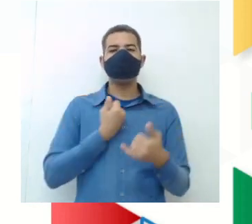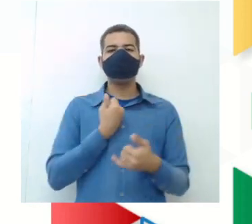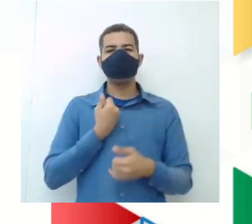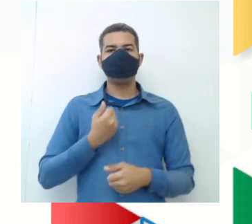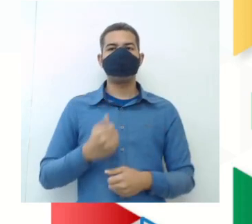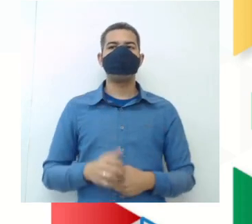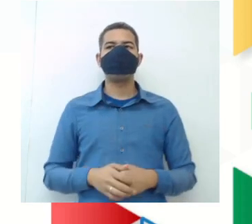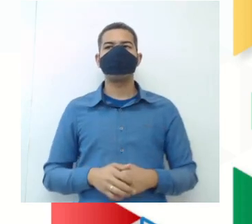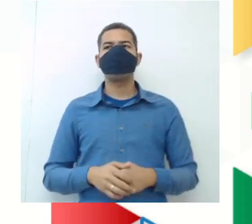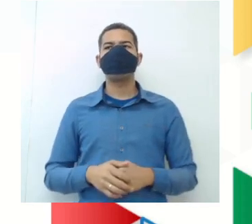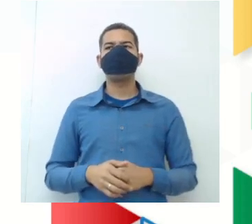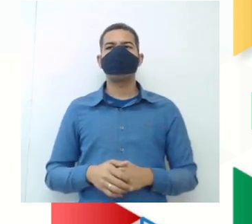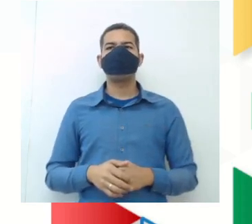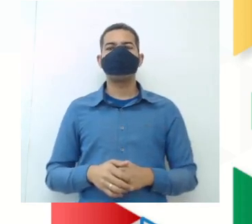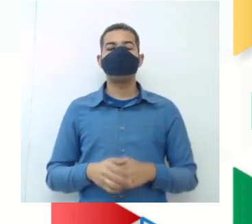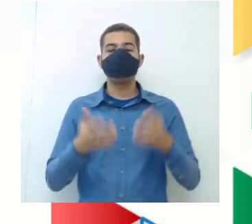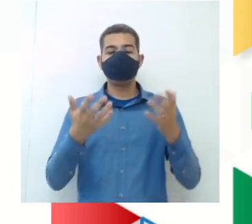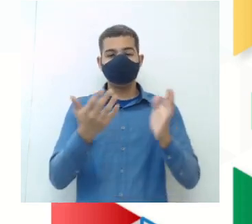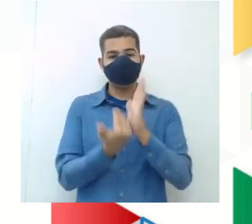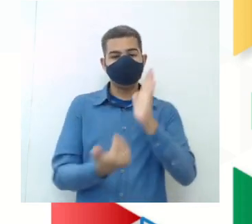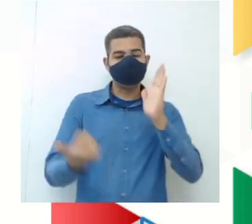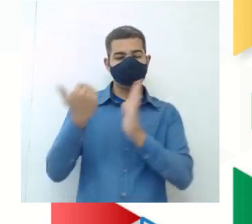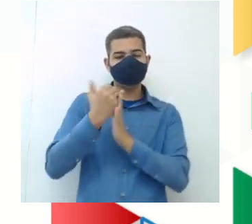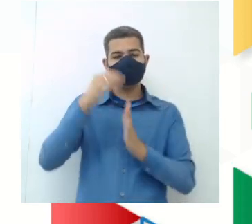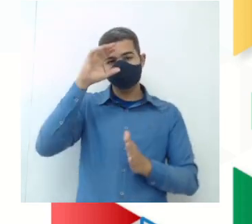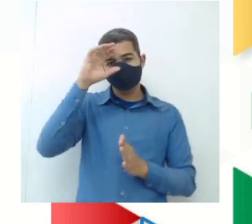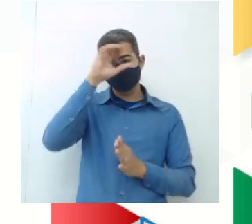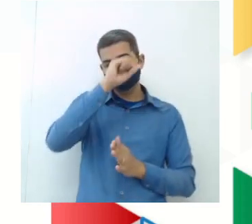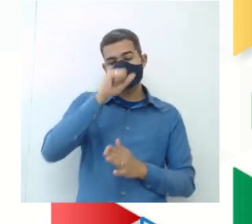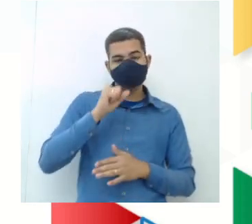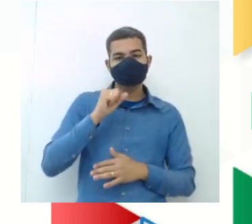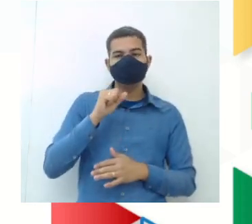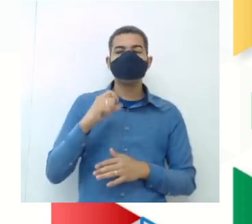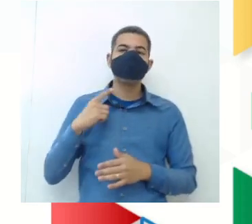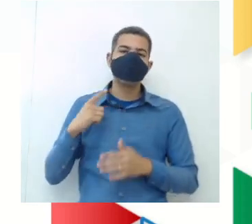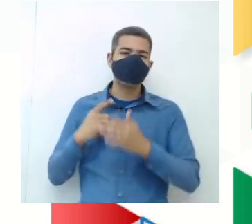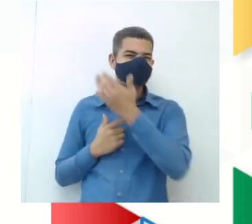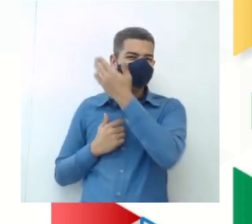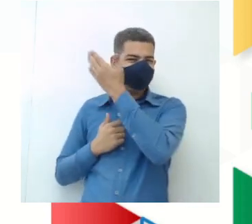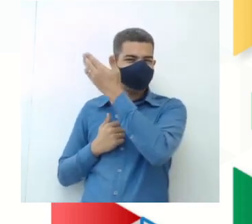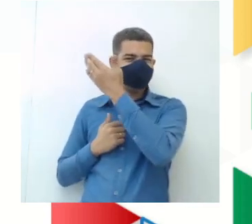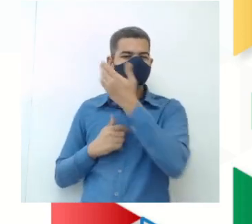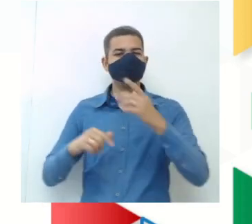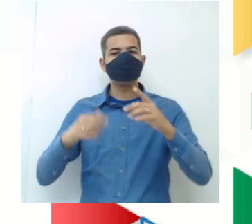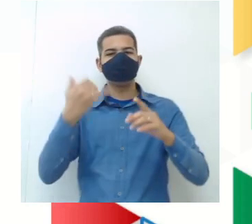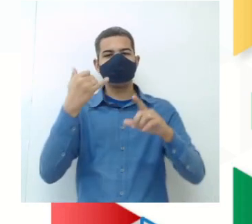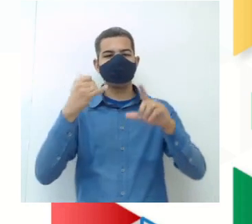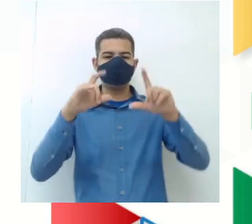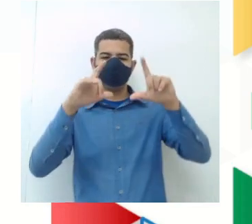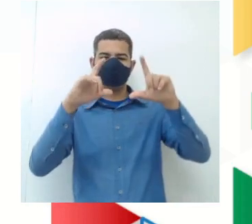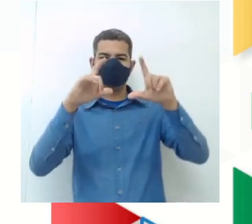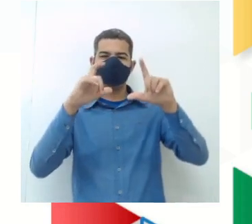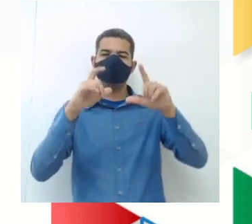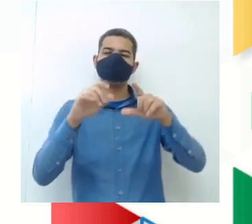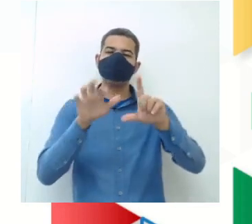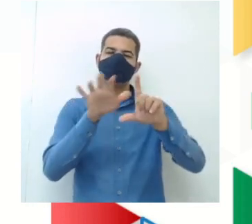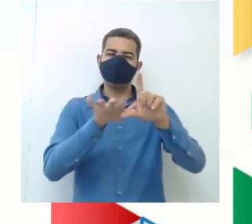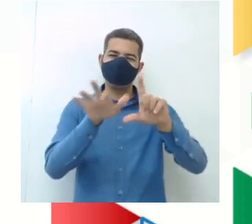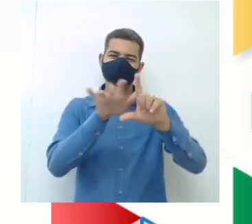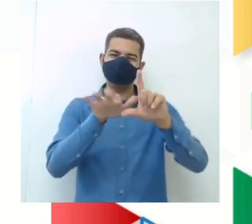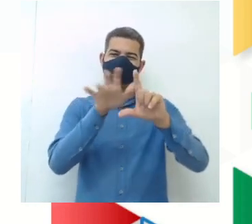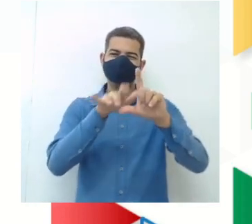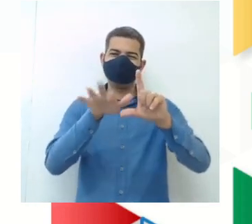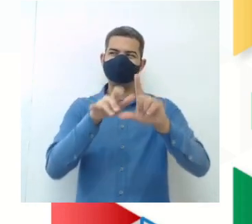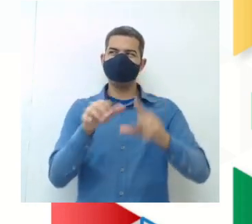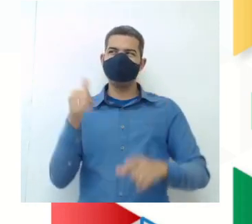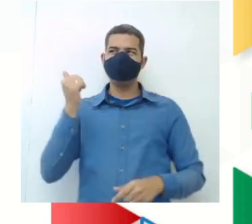números. Tranquilo? Agora, quer saber um pouco mais sobre isso, sobre esse assunto? Aponta a tua câmera do teu celular para esse QR